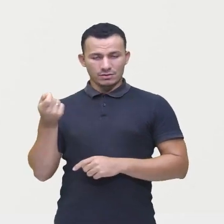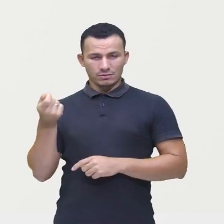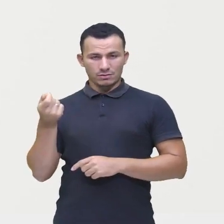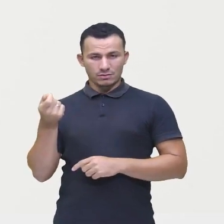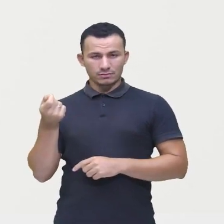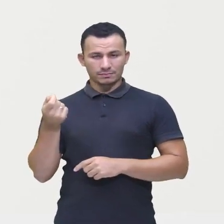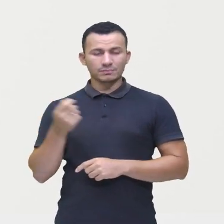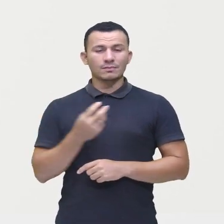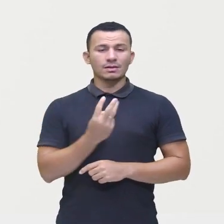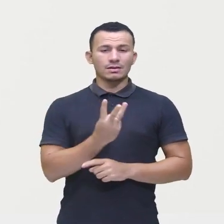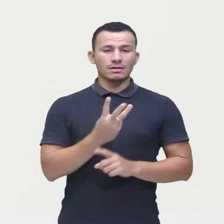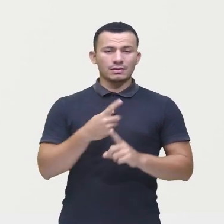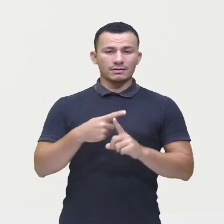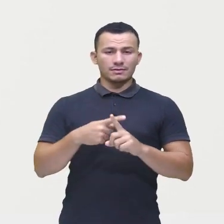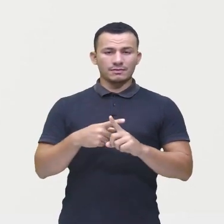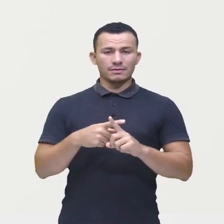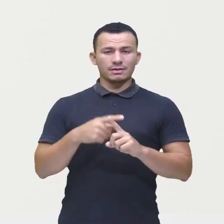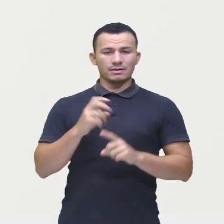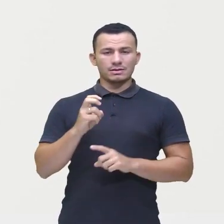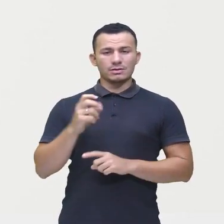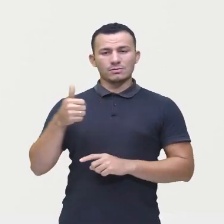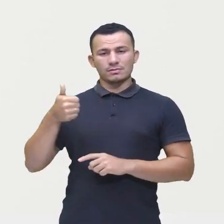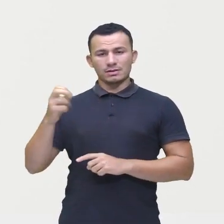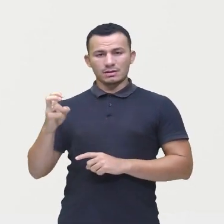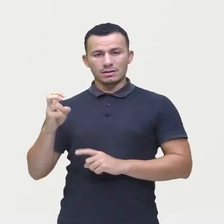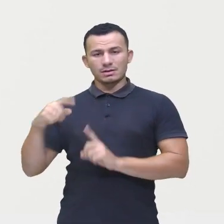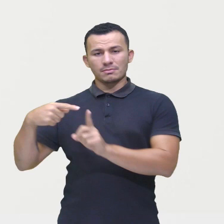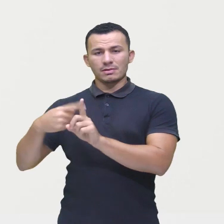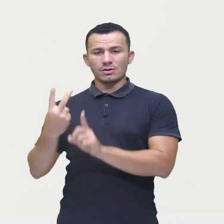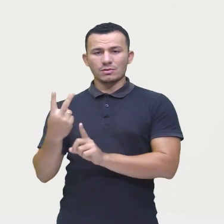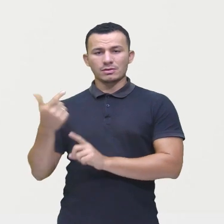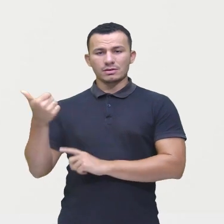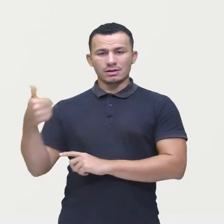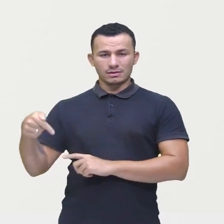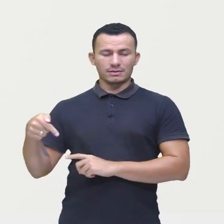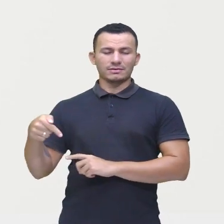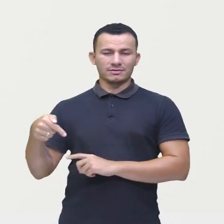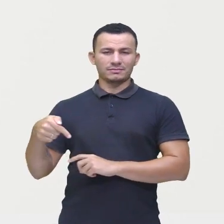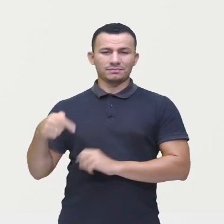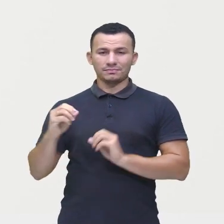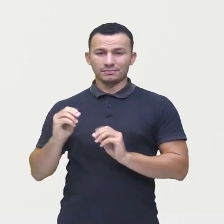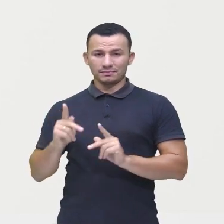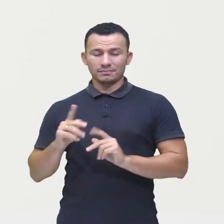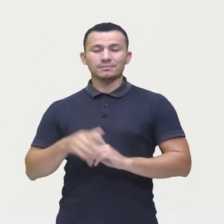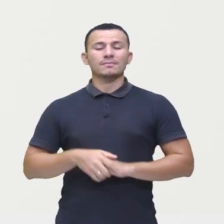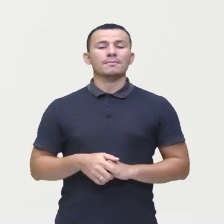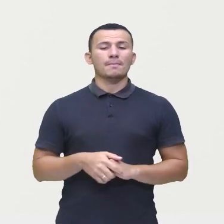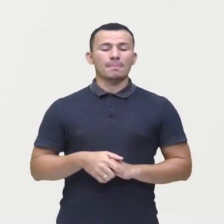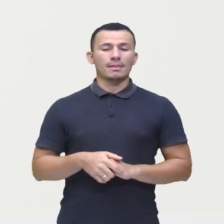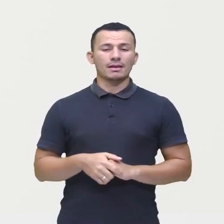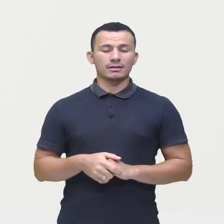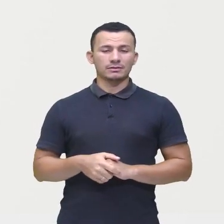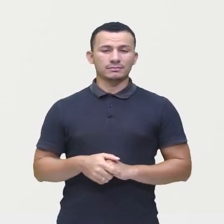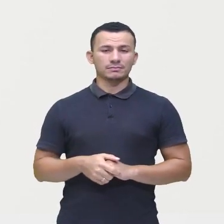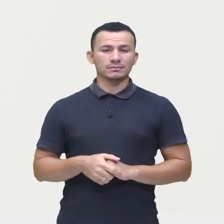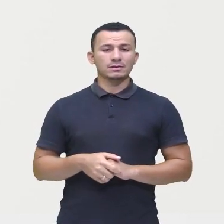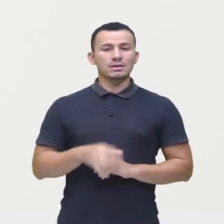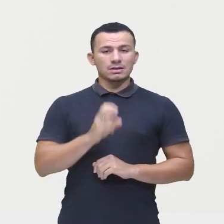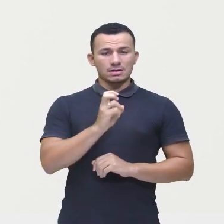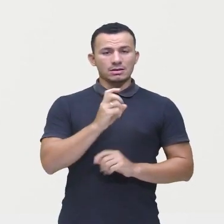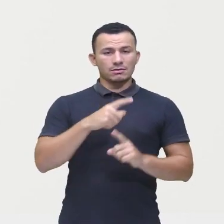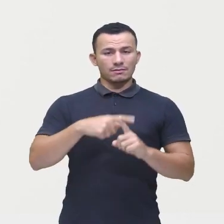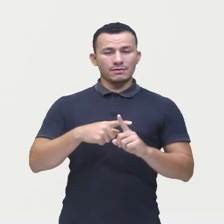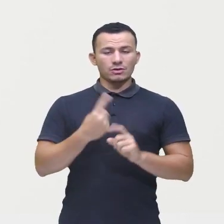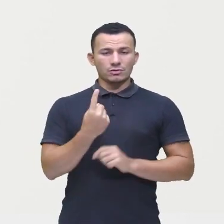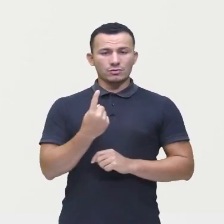2. 3 vezes 5, 15, com mais 2, 17. Ok? 17, sobe 1. 5 vezes 1,